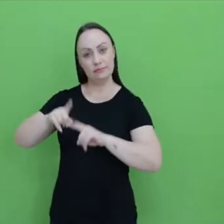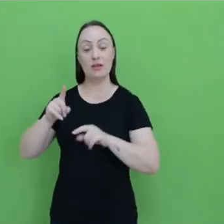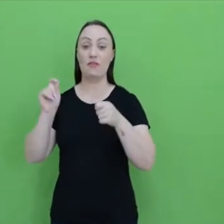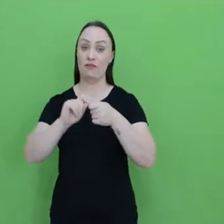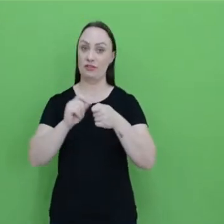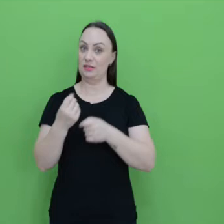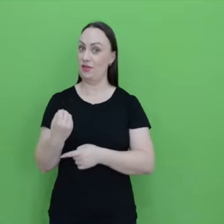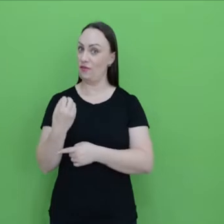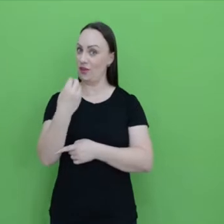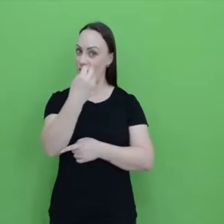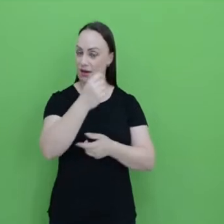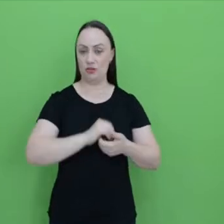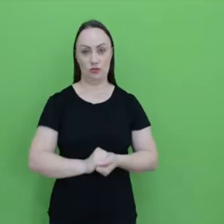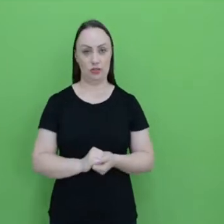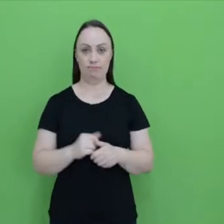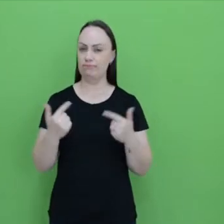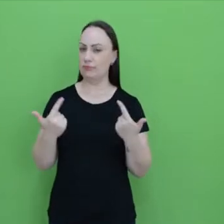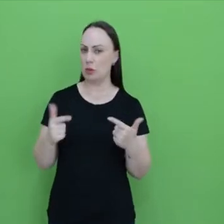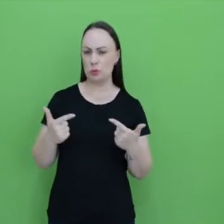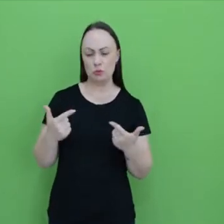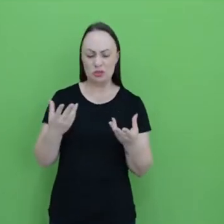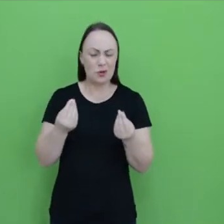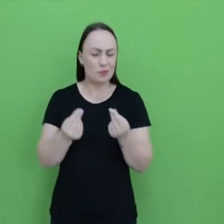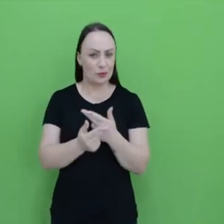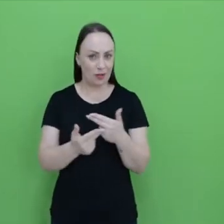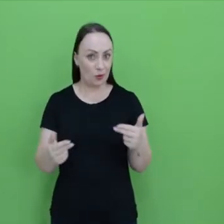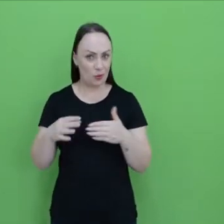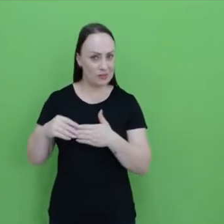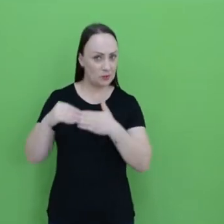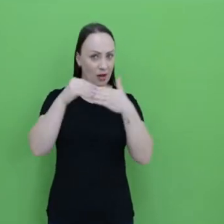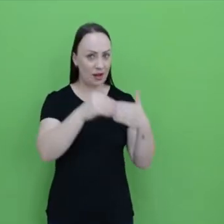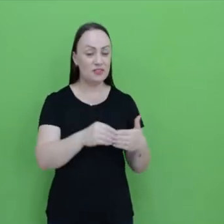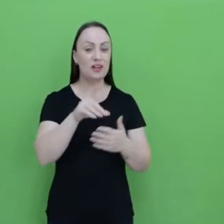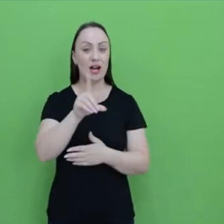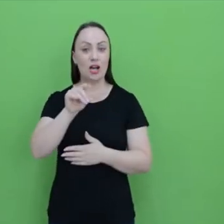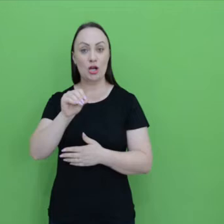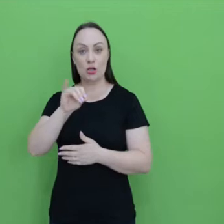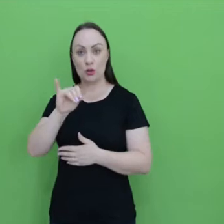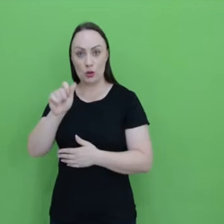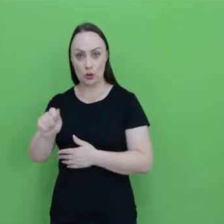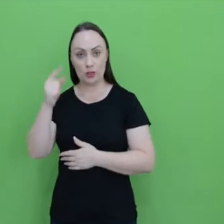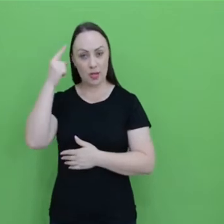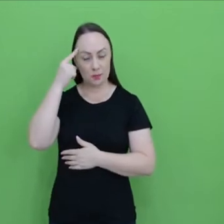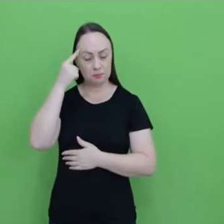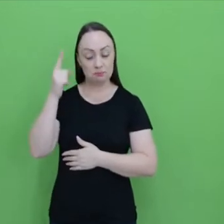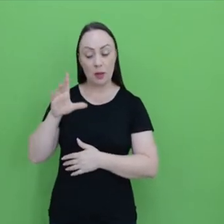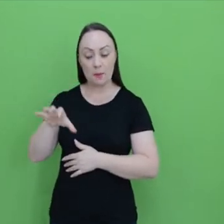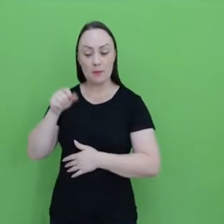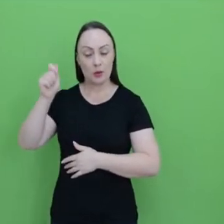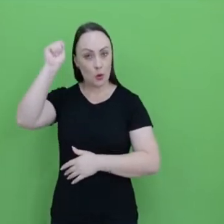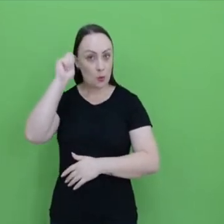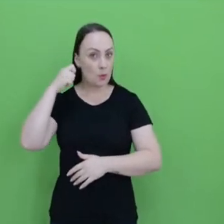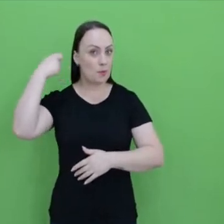para fazer a viagem. Não tinham muito o que levar. Doia pegou o seu pente